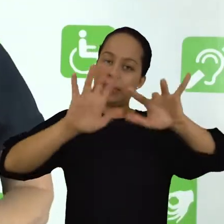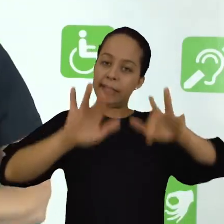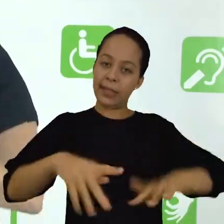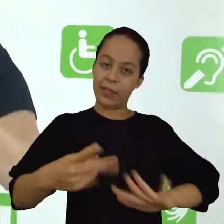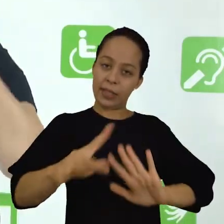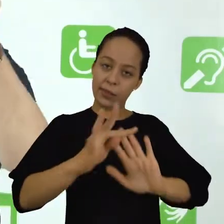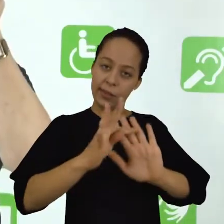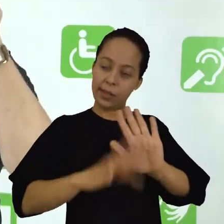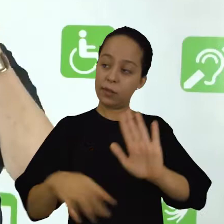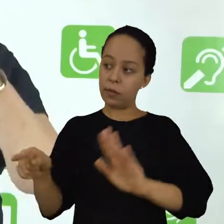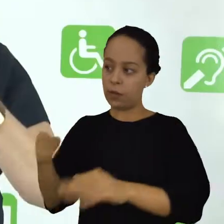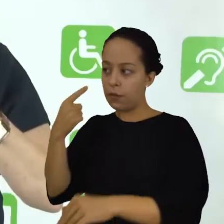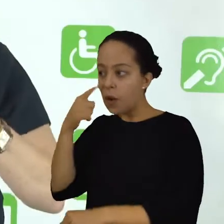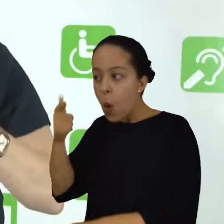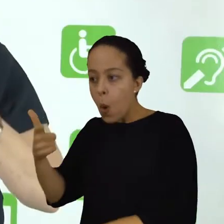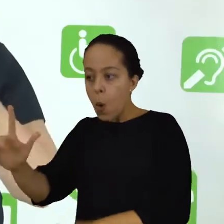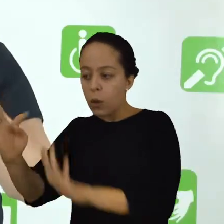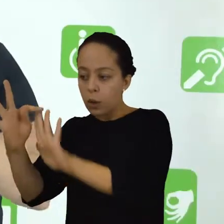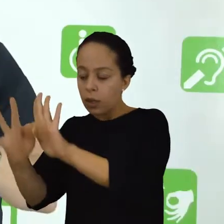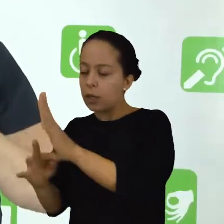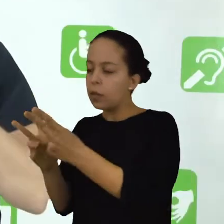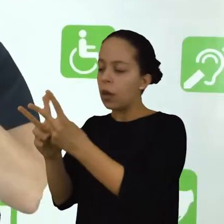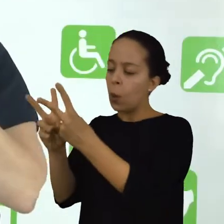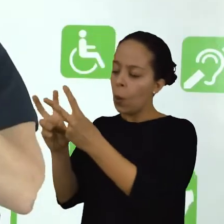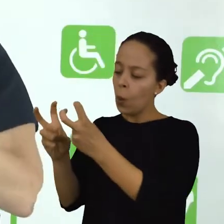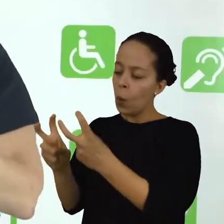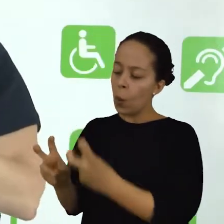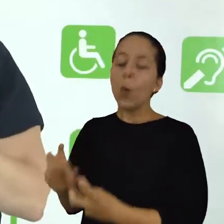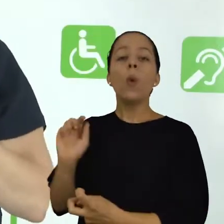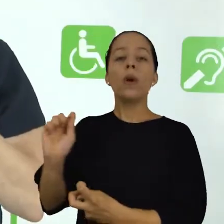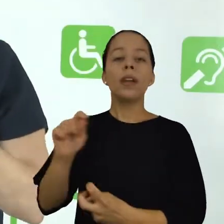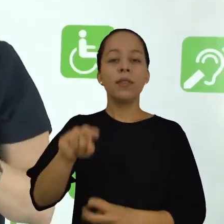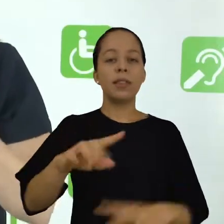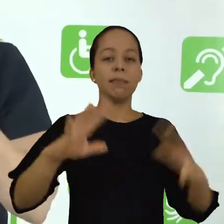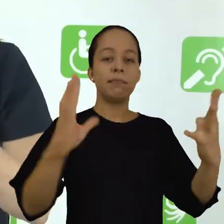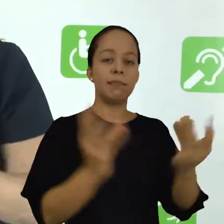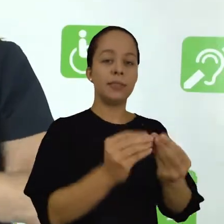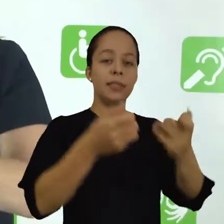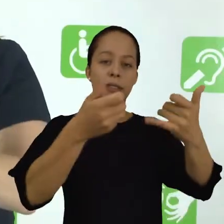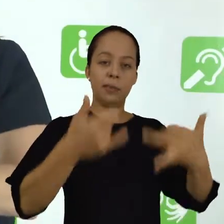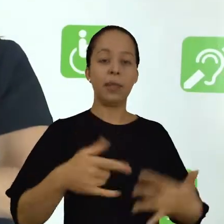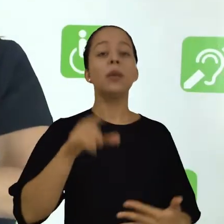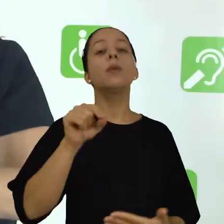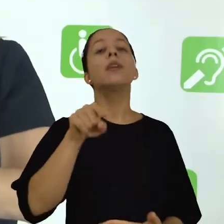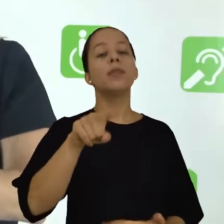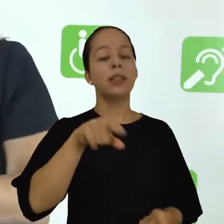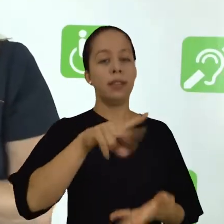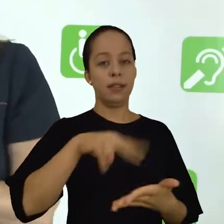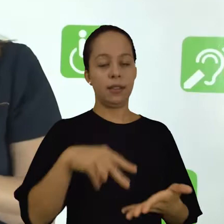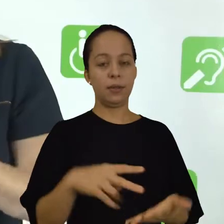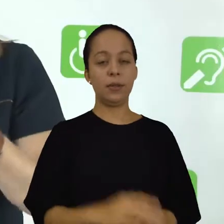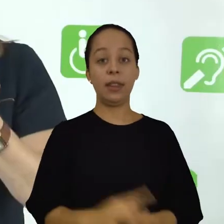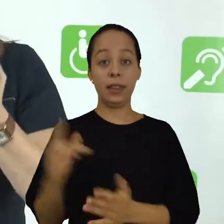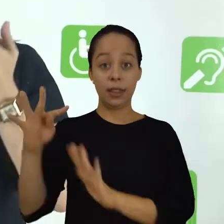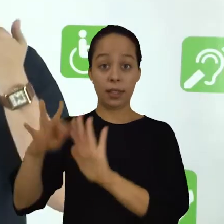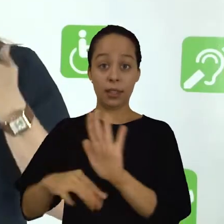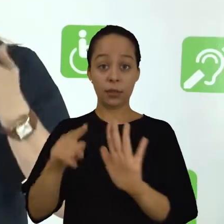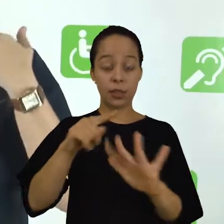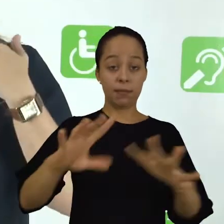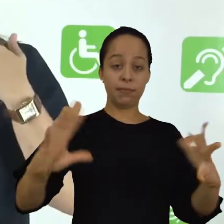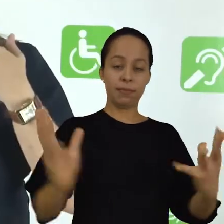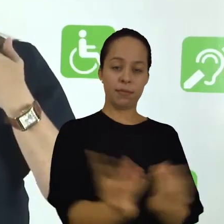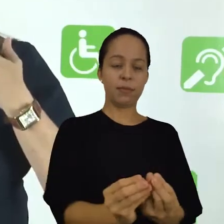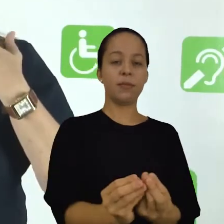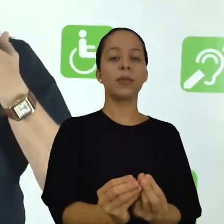conhecimento que você adquiriu na leitura daquele texto em relação ao que você leu. Você faz uma